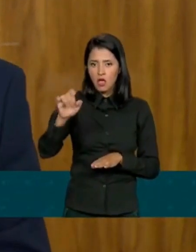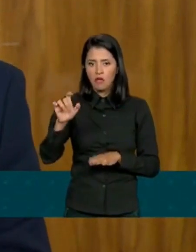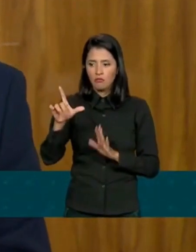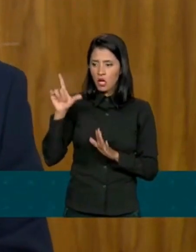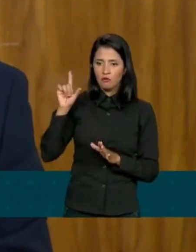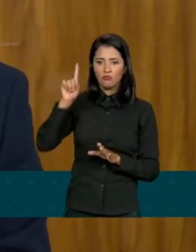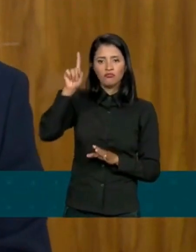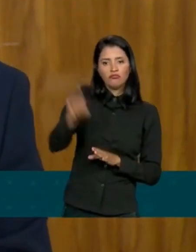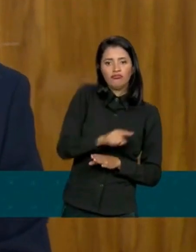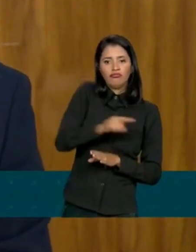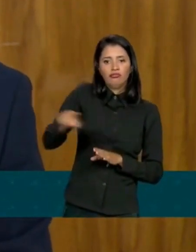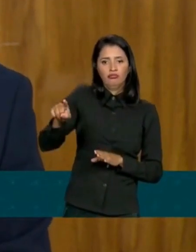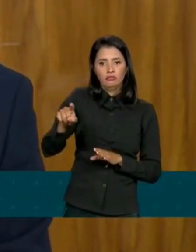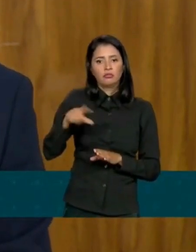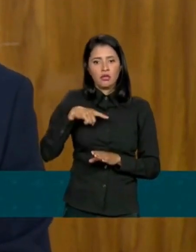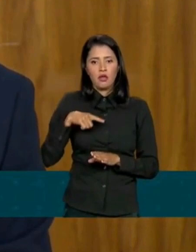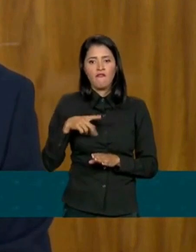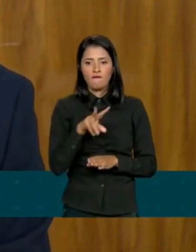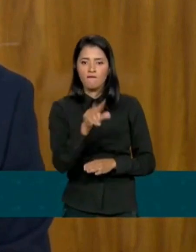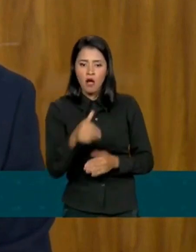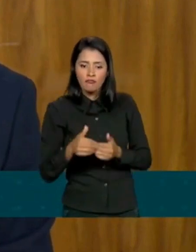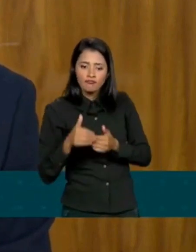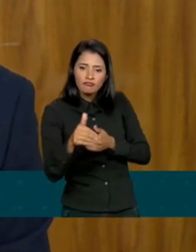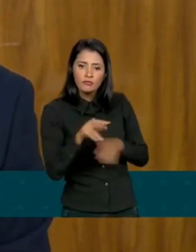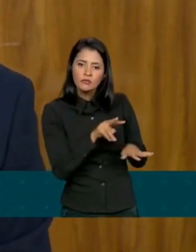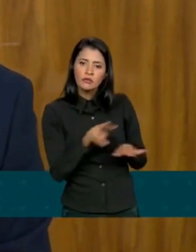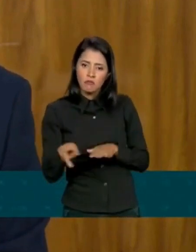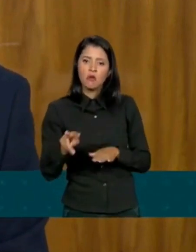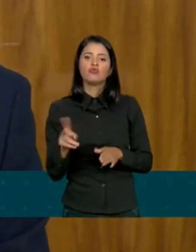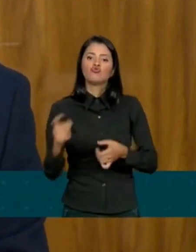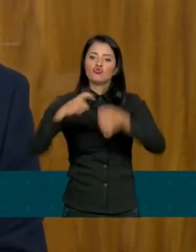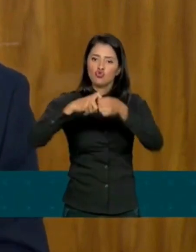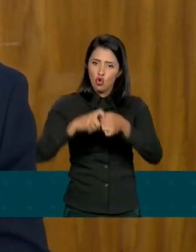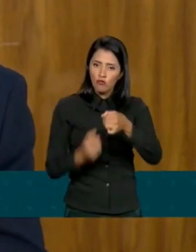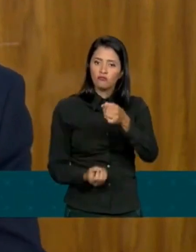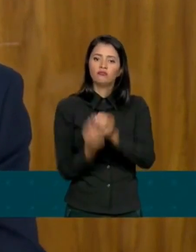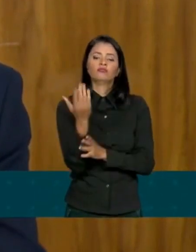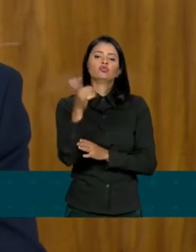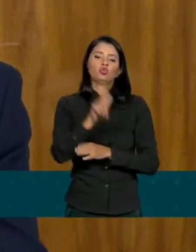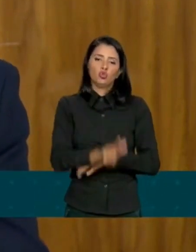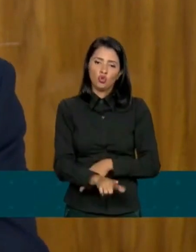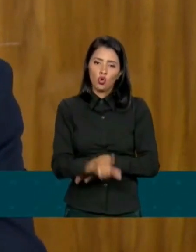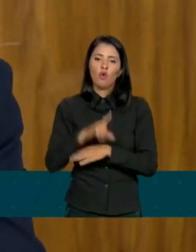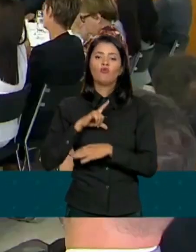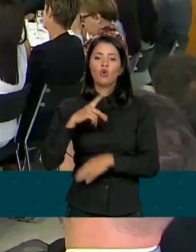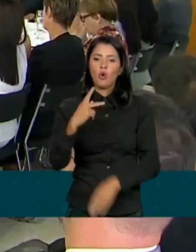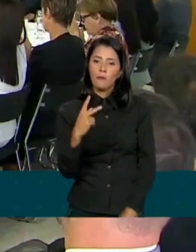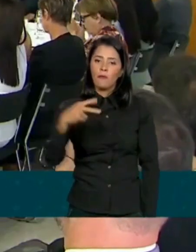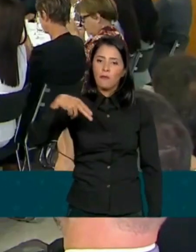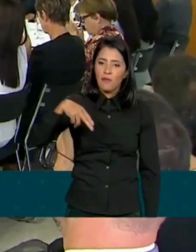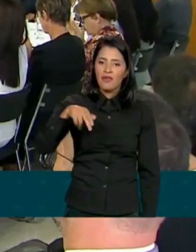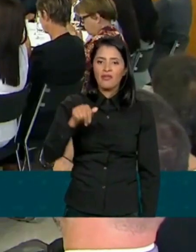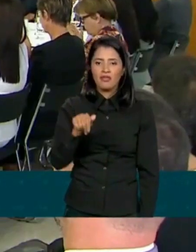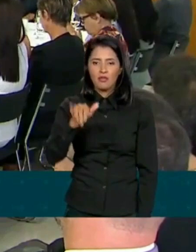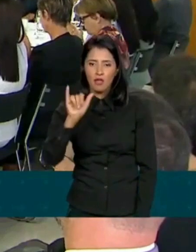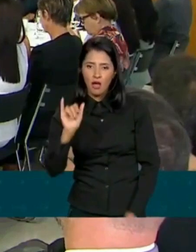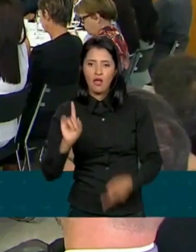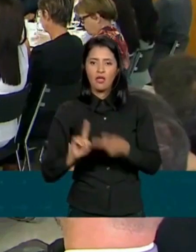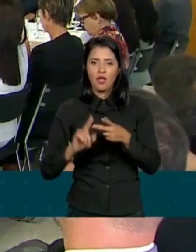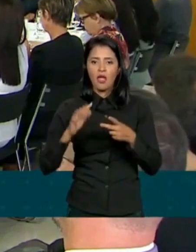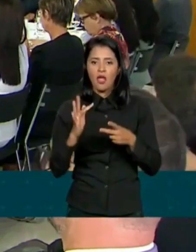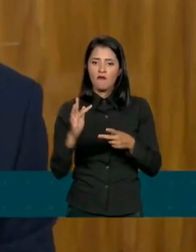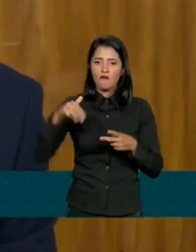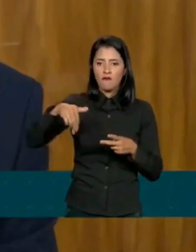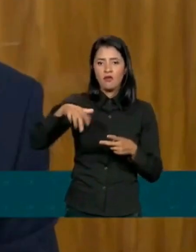vamos, ainda nas próximas semanas, reativar o Conselho e o Comitê do PENAI no FNDE, como